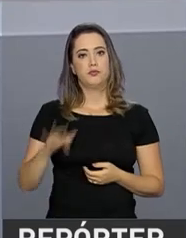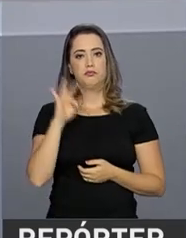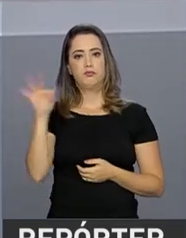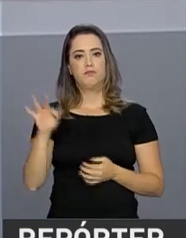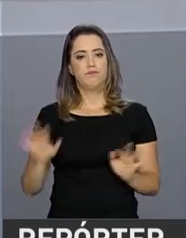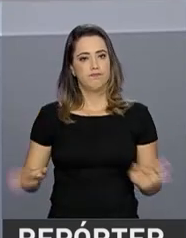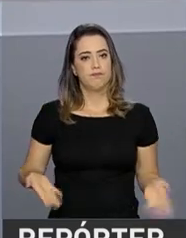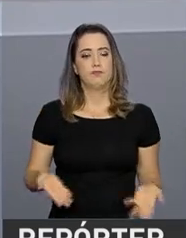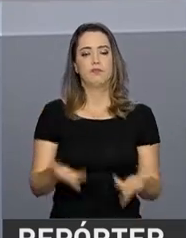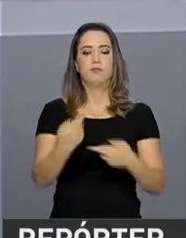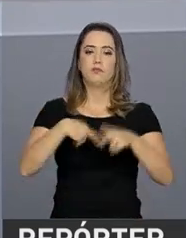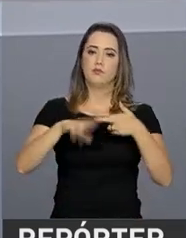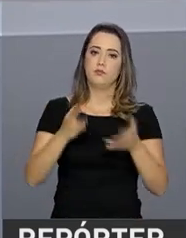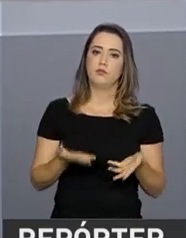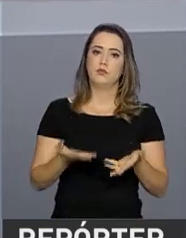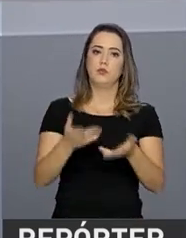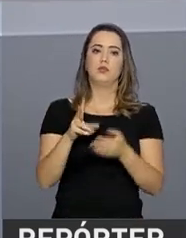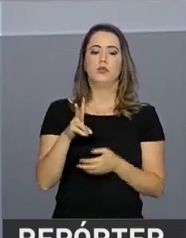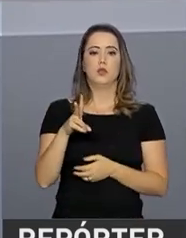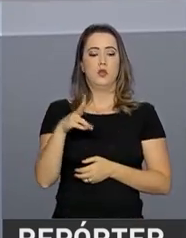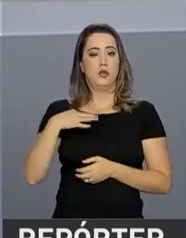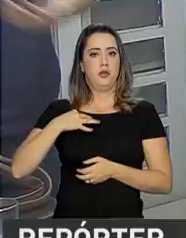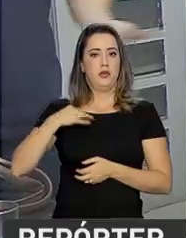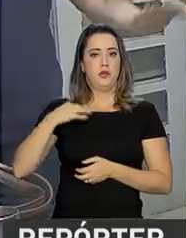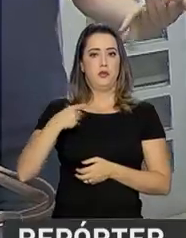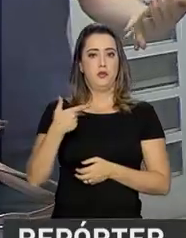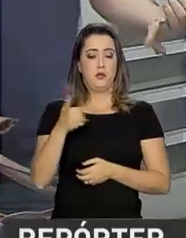prêmio viva voluntário 2018